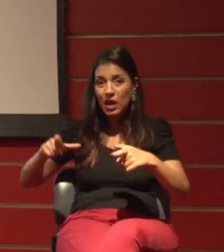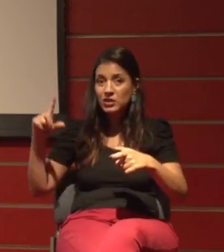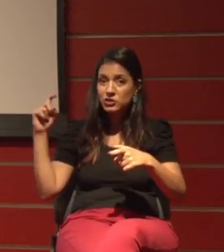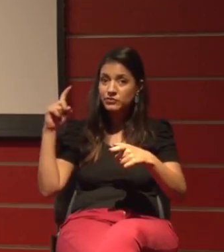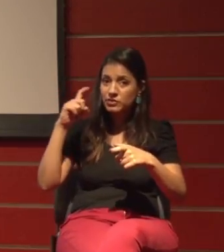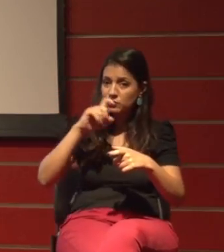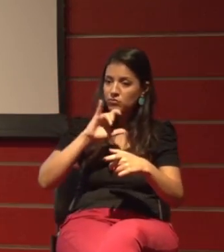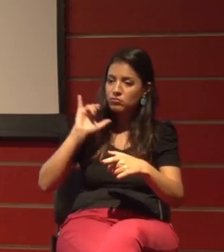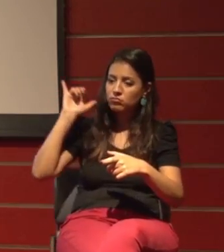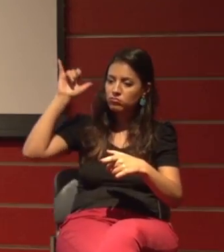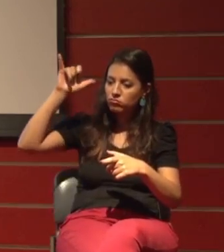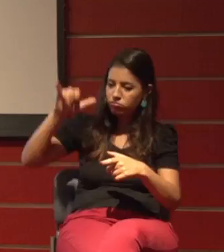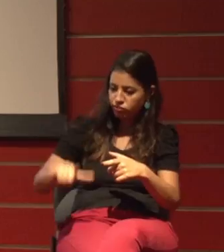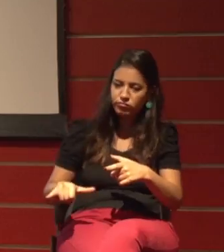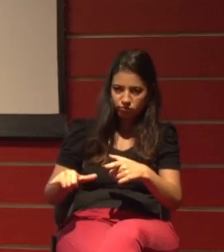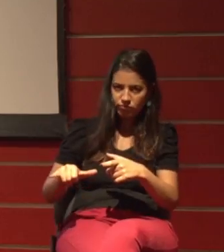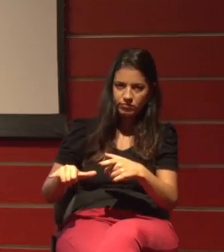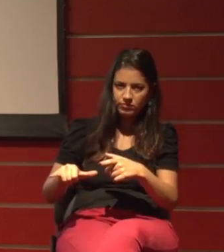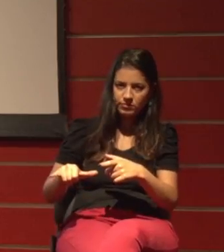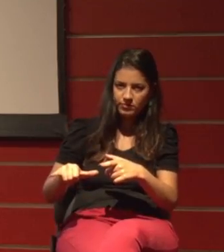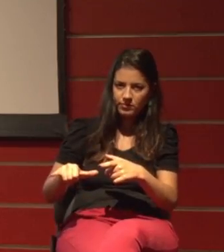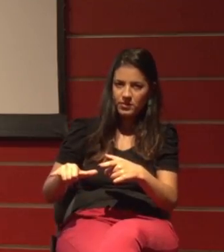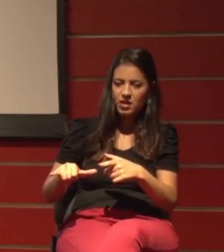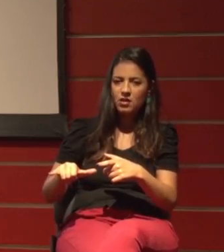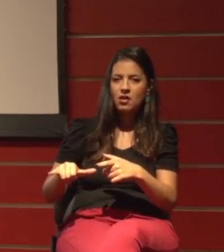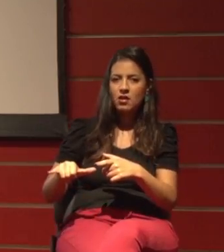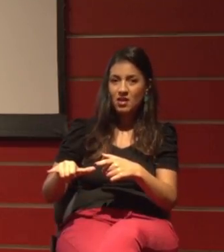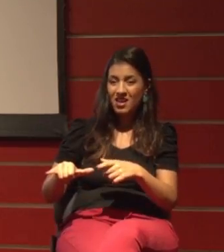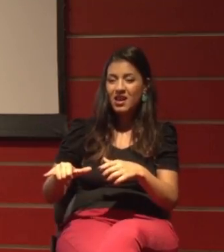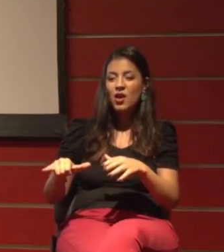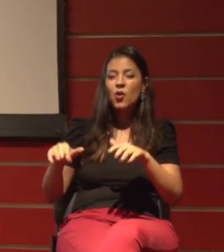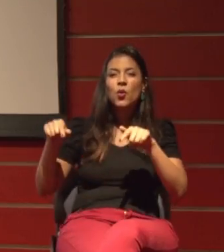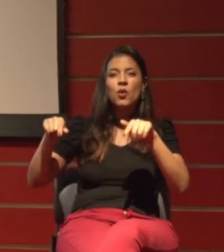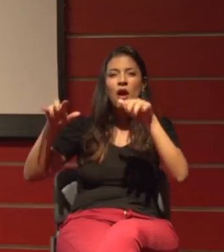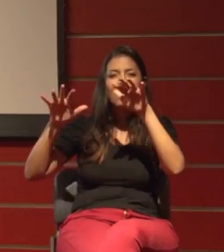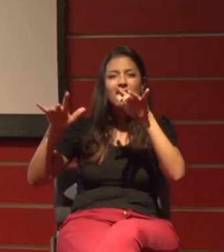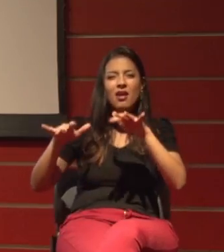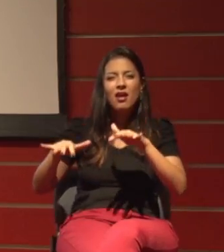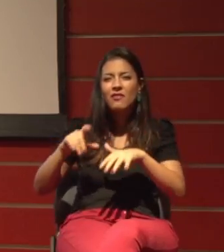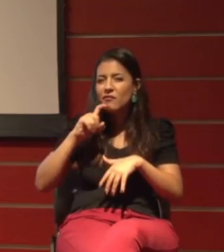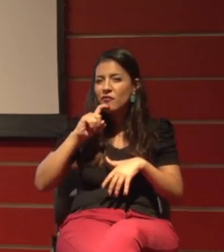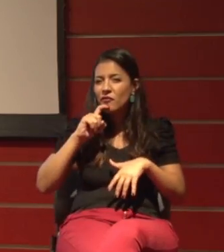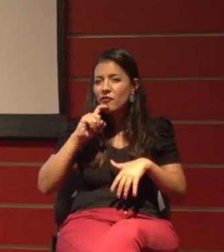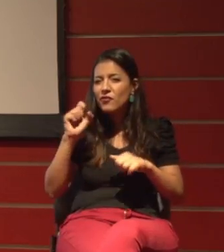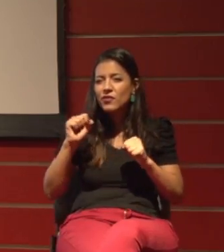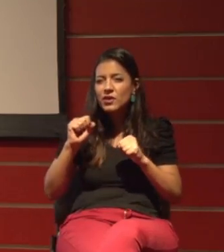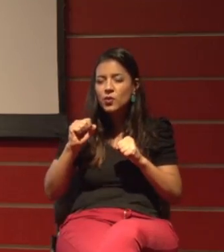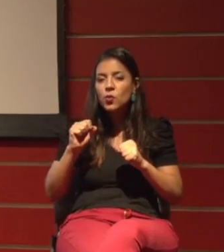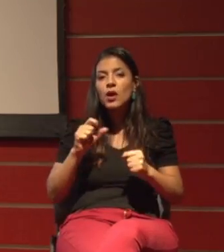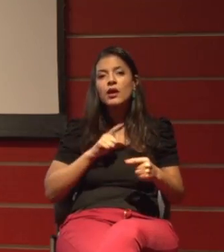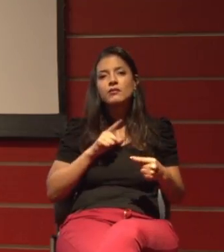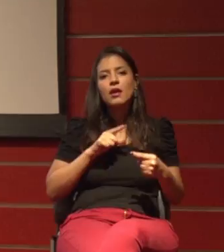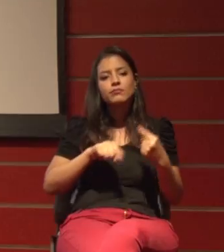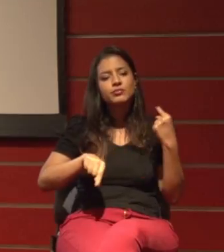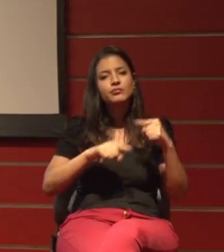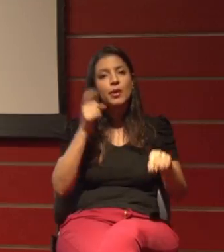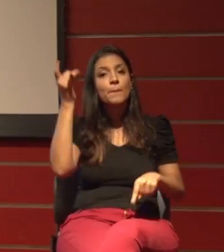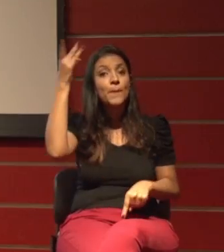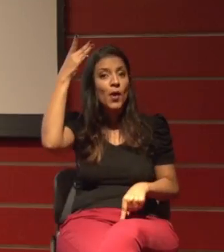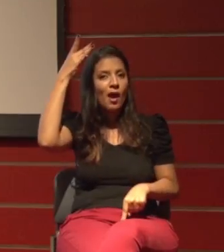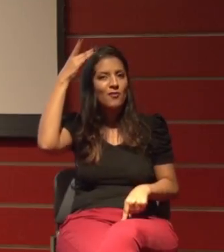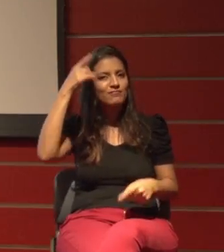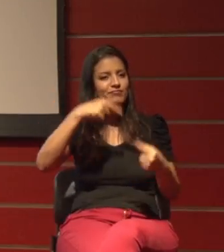né de est num acidente de avião eh na Neve né superando conflitos Morais porque quem